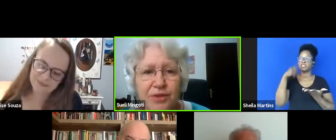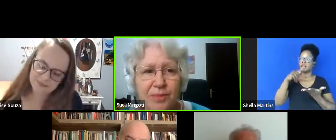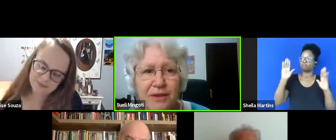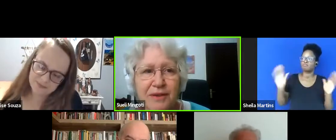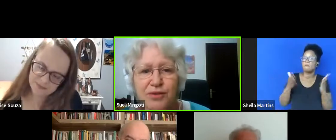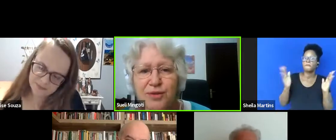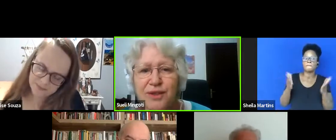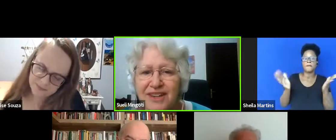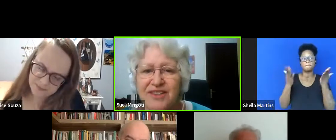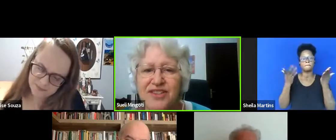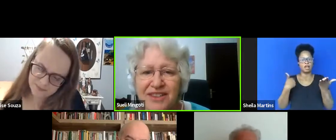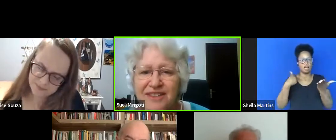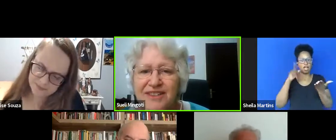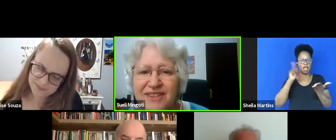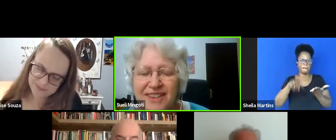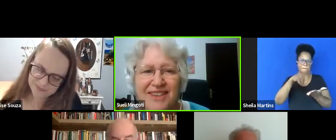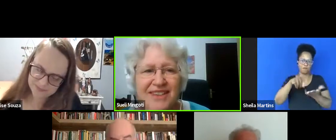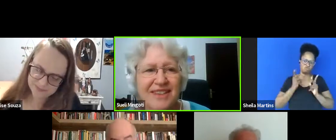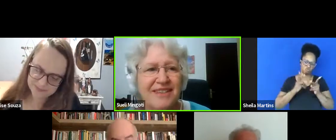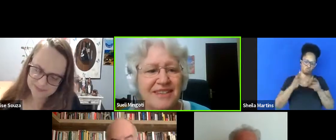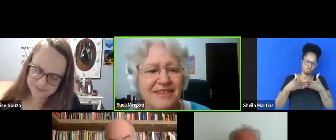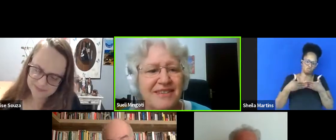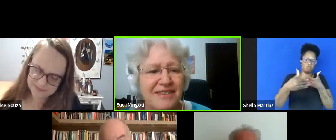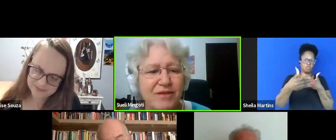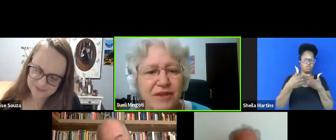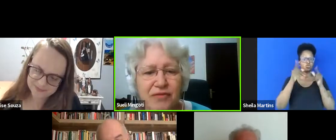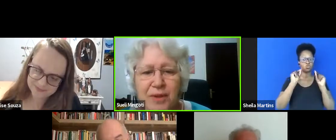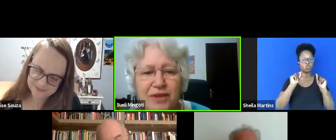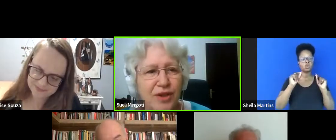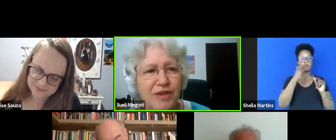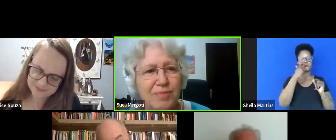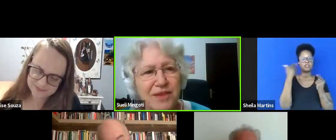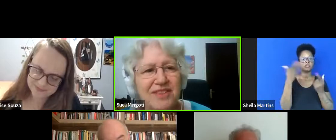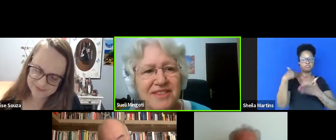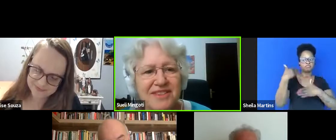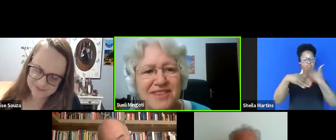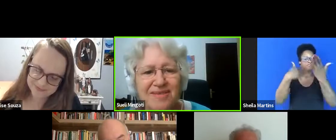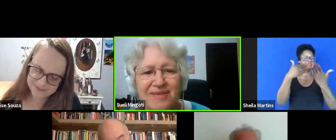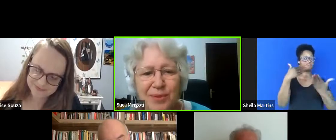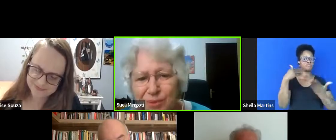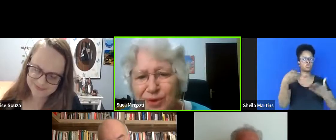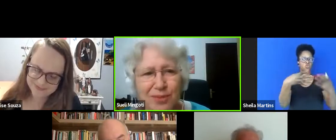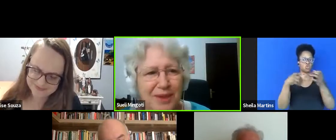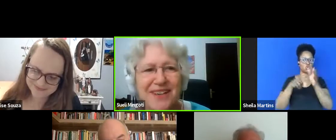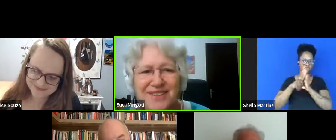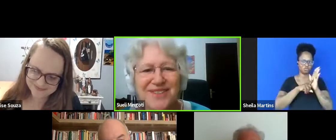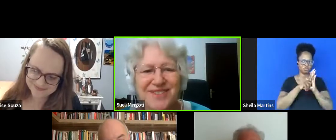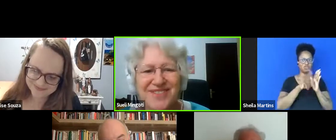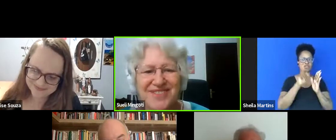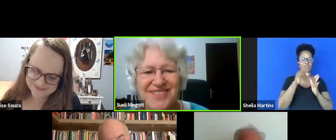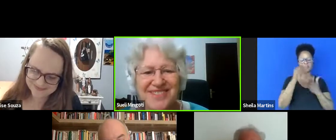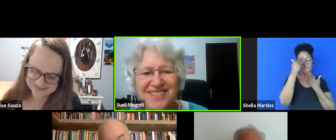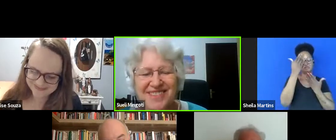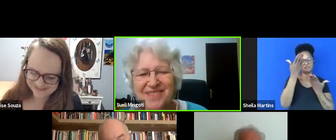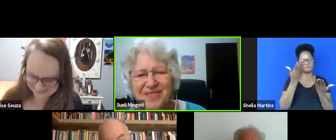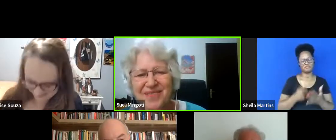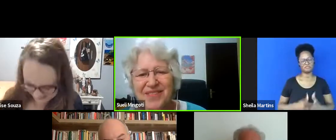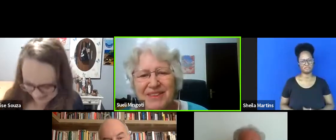né, eu acho, para continuidade aí no desenvolvimento de novas pesquisas. Então, meu muito obrigado.